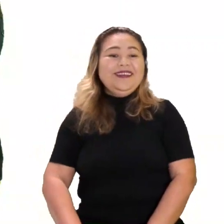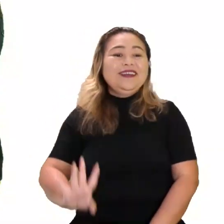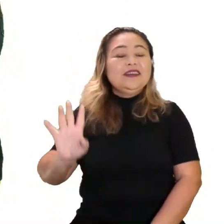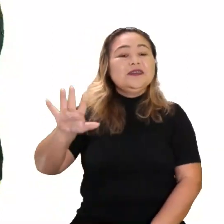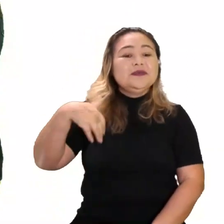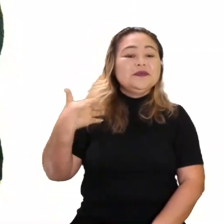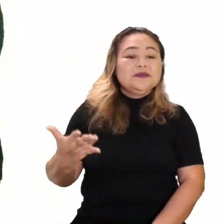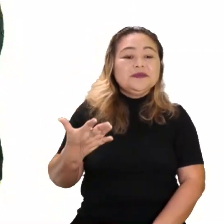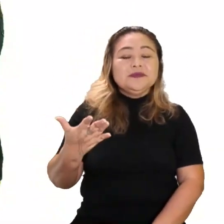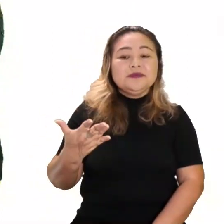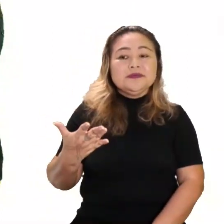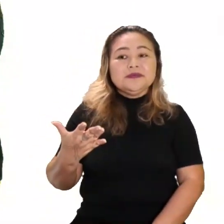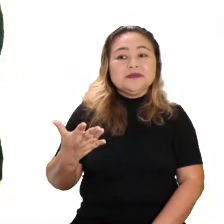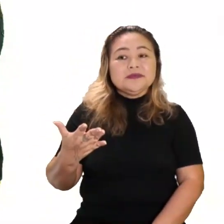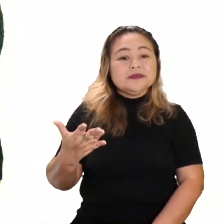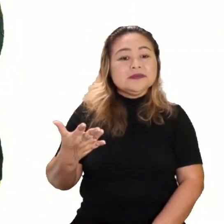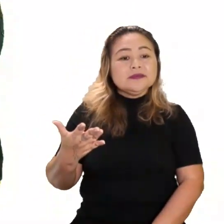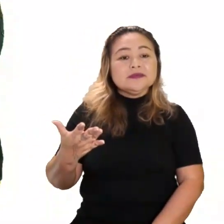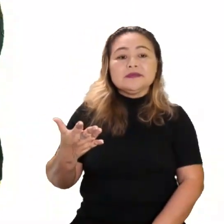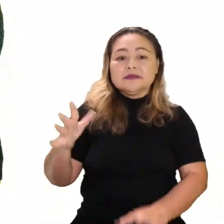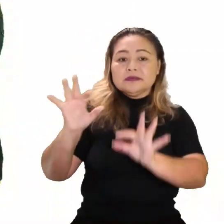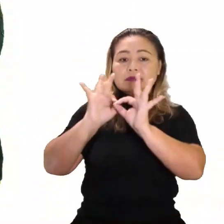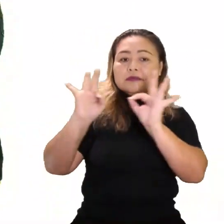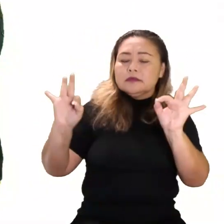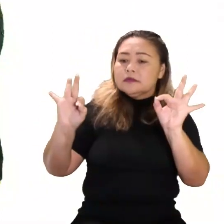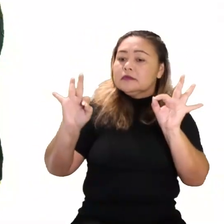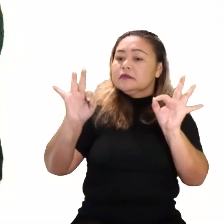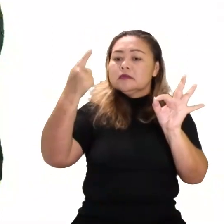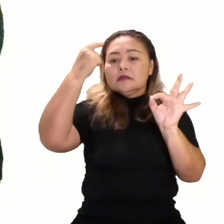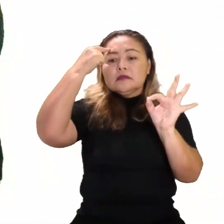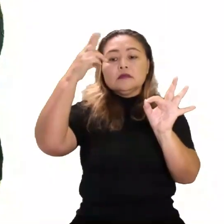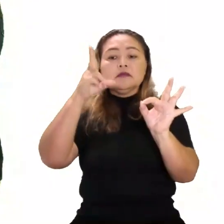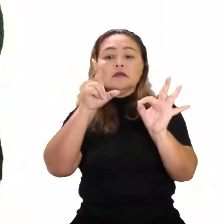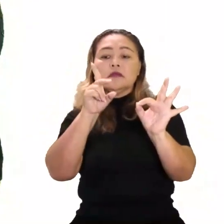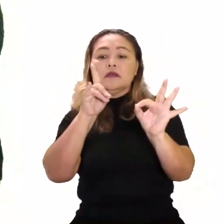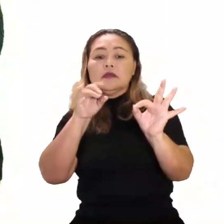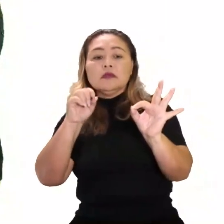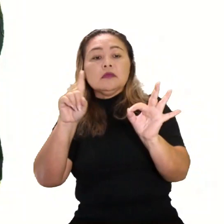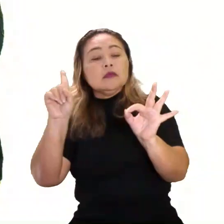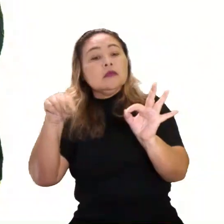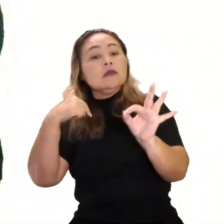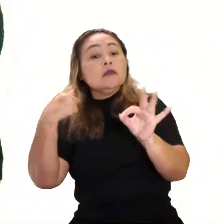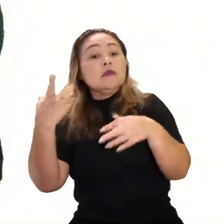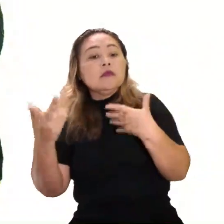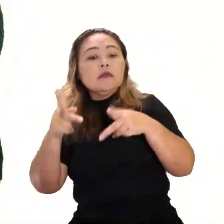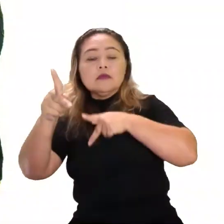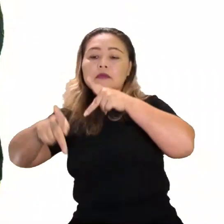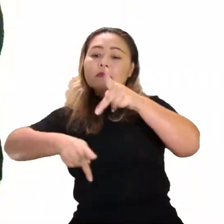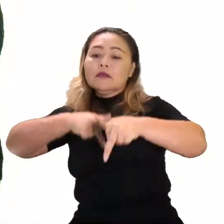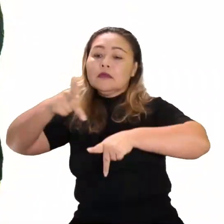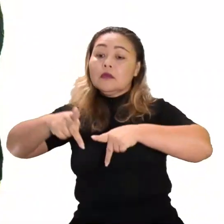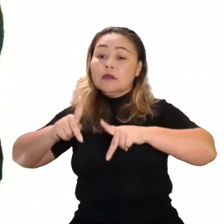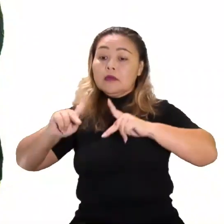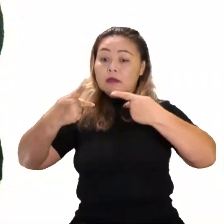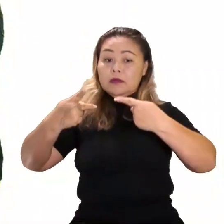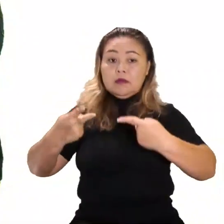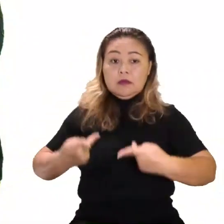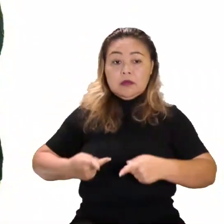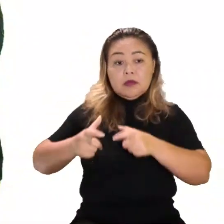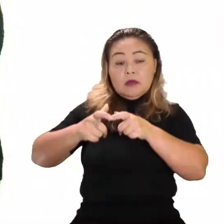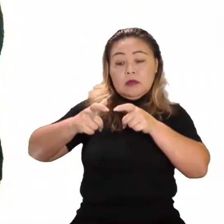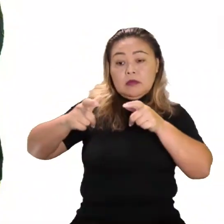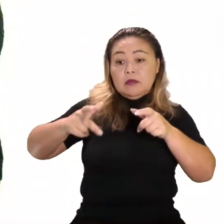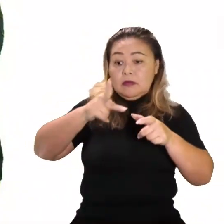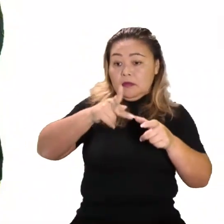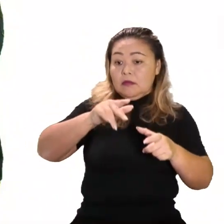lá, então, um ditado popular, não, um pensamento do dia? Pensamento do dia. Vamos ver. Enquanto a população humana